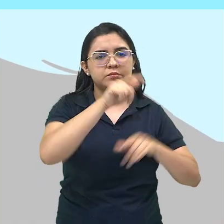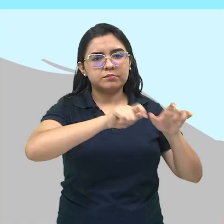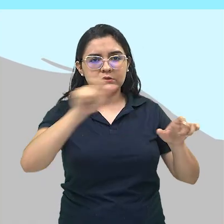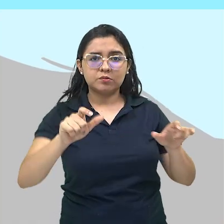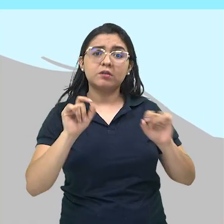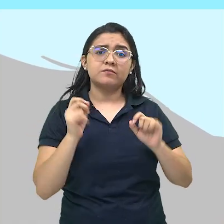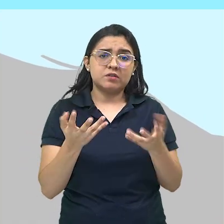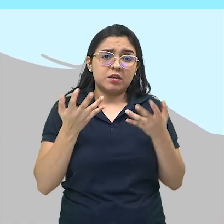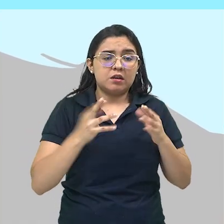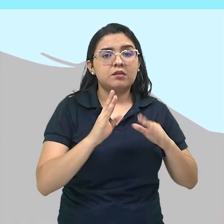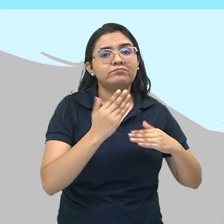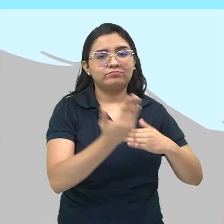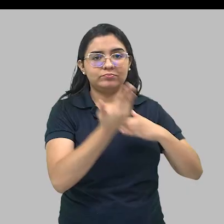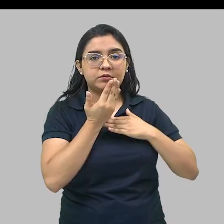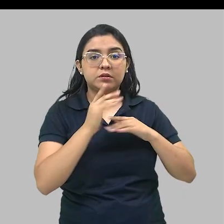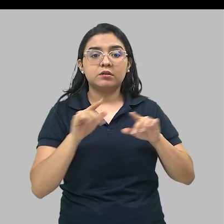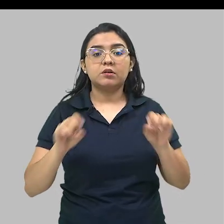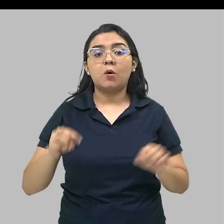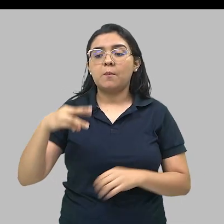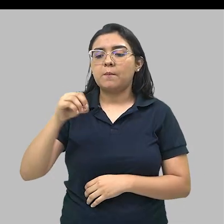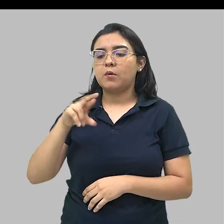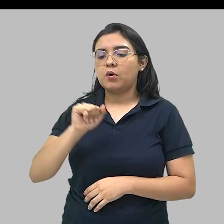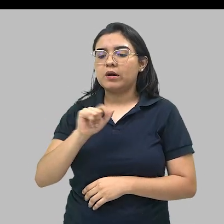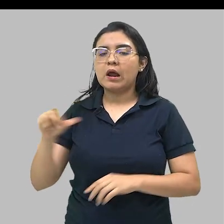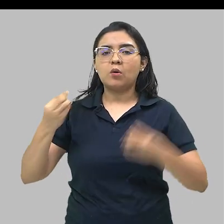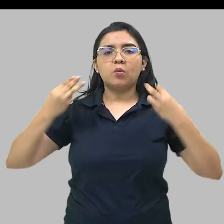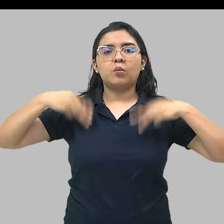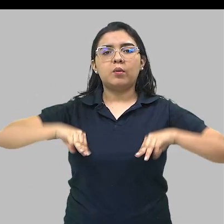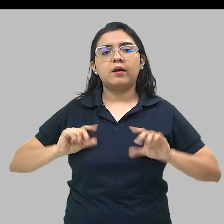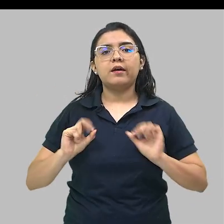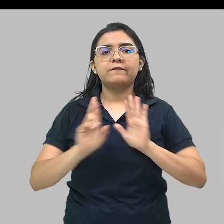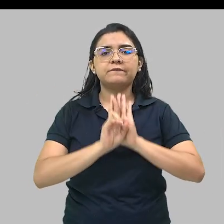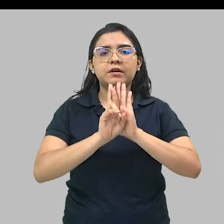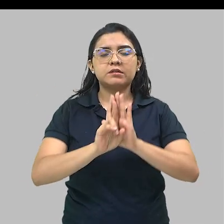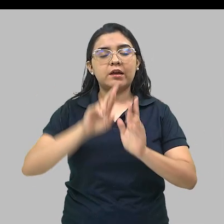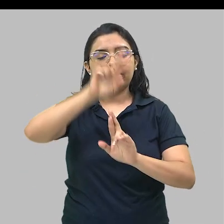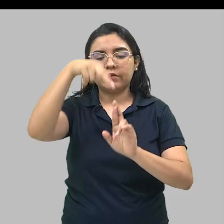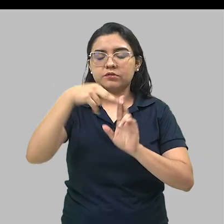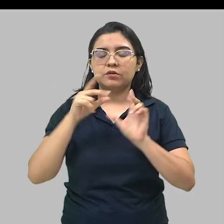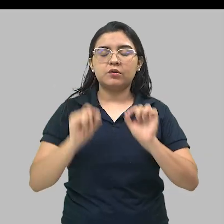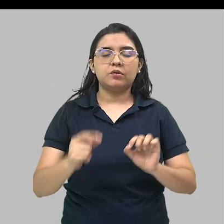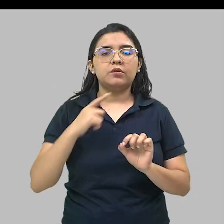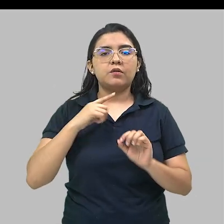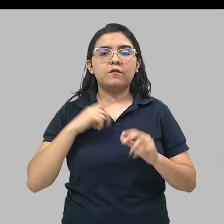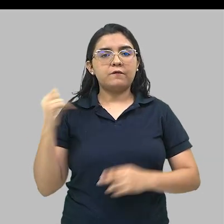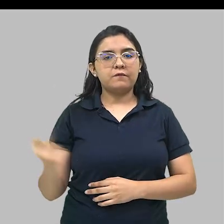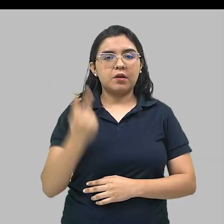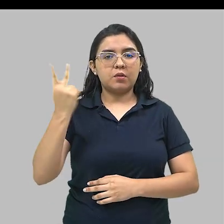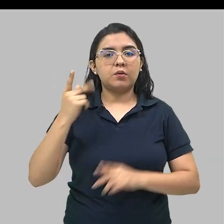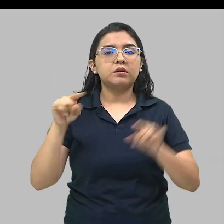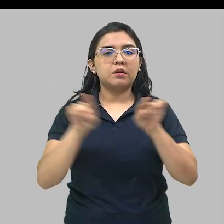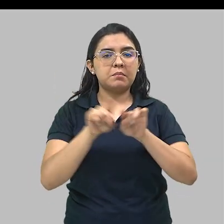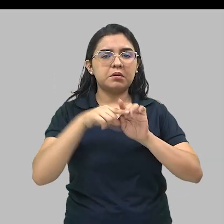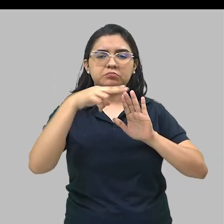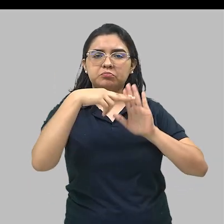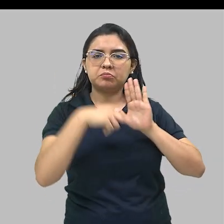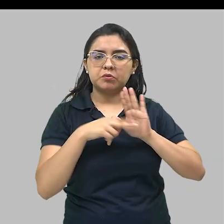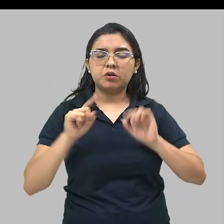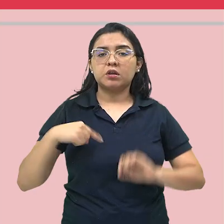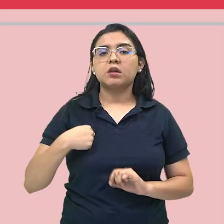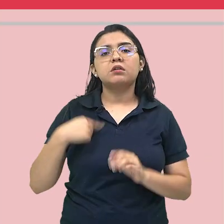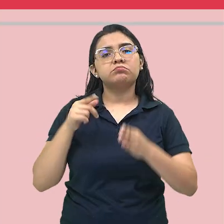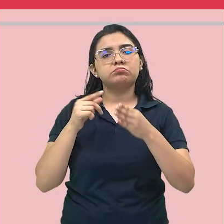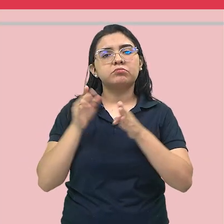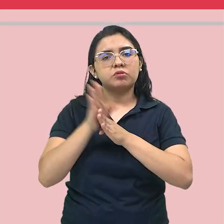feito a nós. Moral, por outro lado, refere-se aos valores e normas sociais que orientam nossas